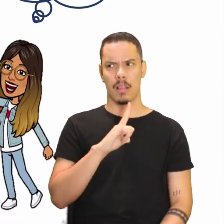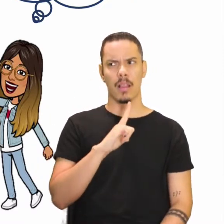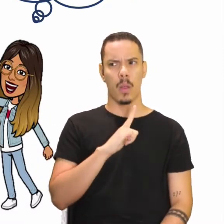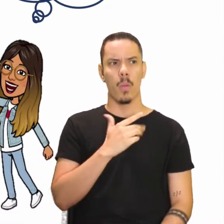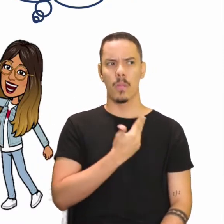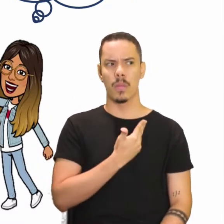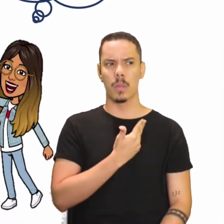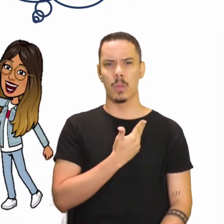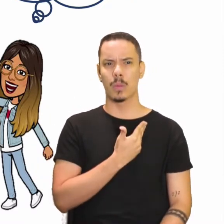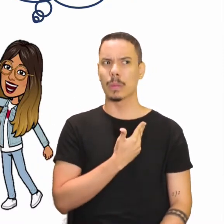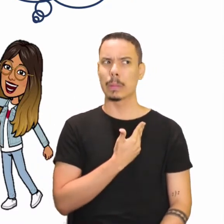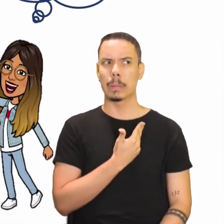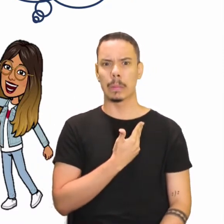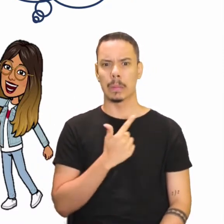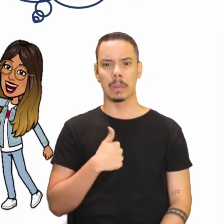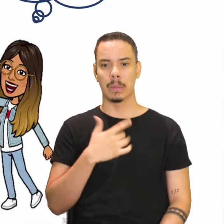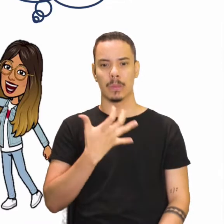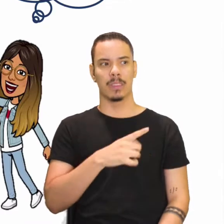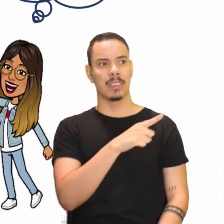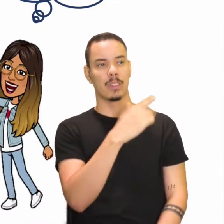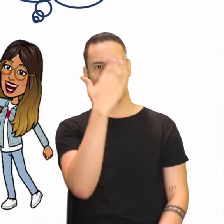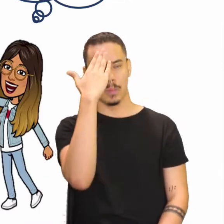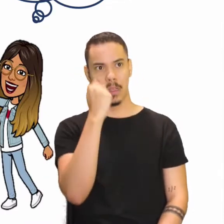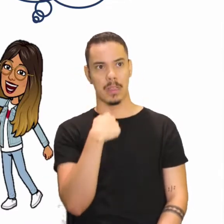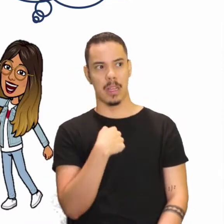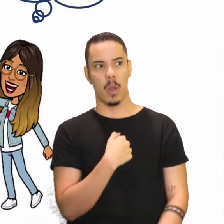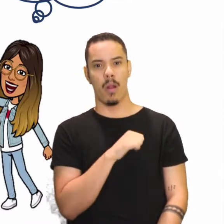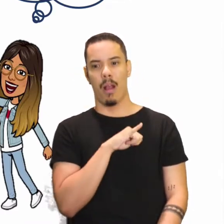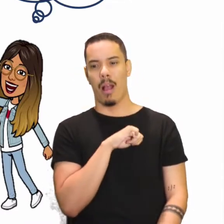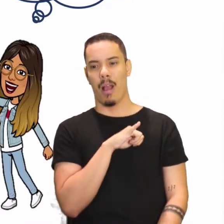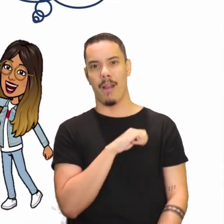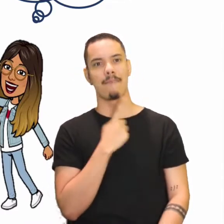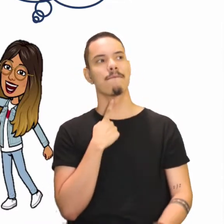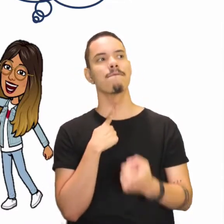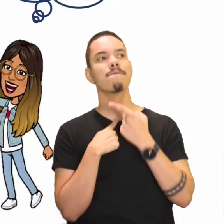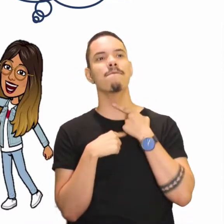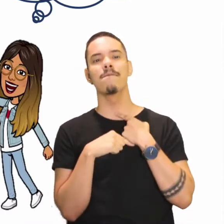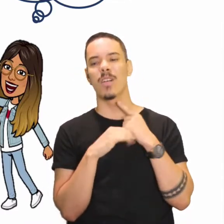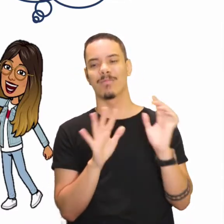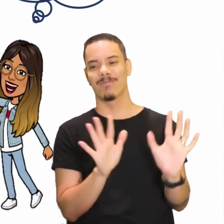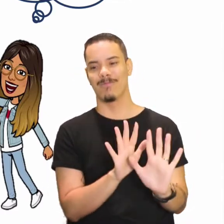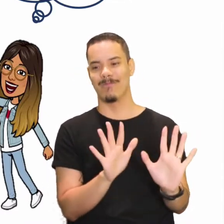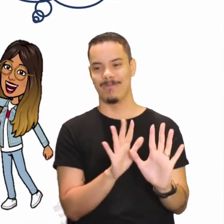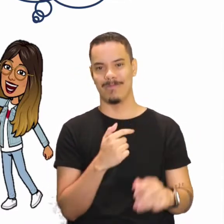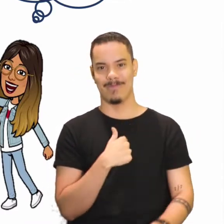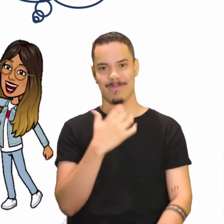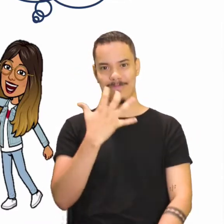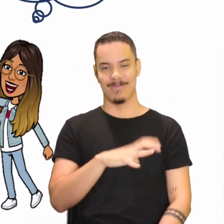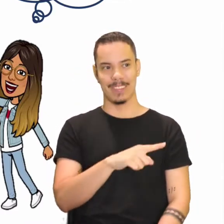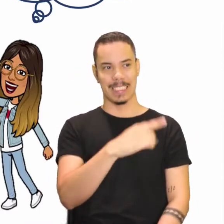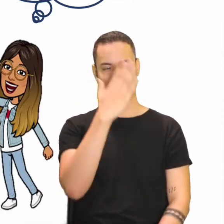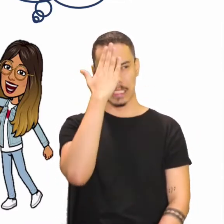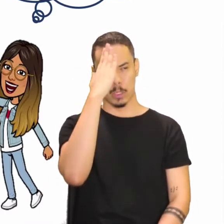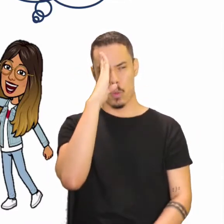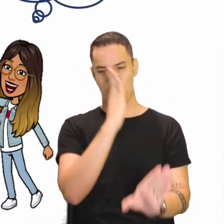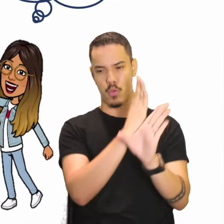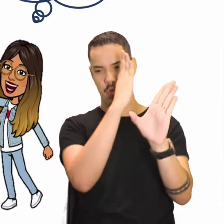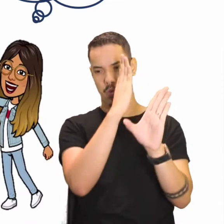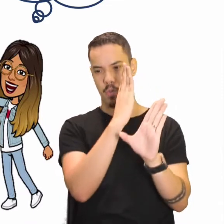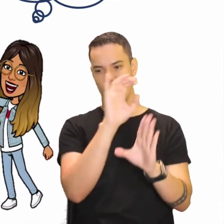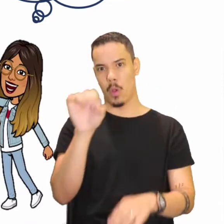e fala assim, eu não queria que ele soubesse que eu estava afim dele. Ou que eu estava afim